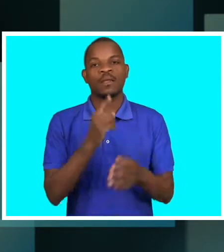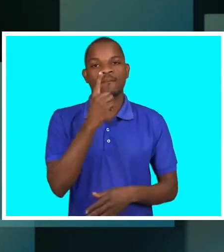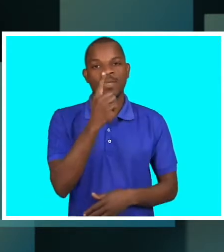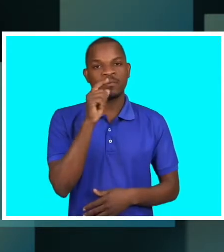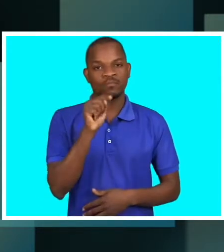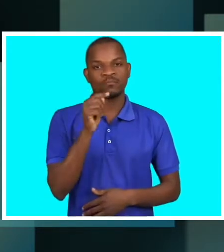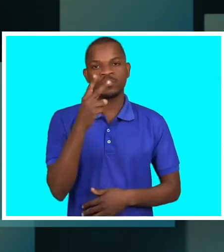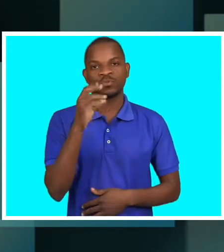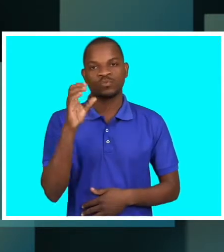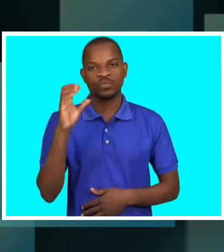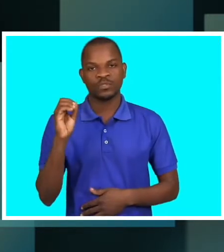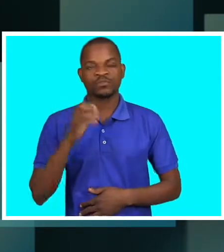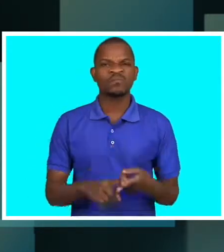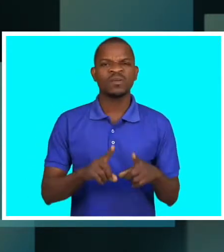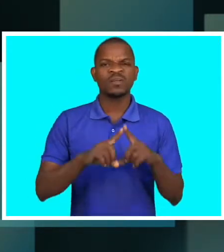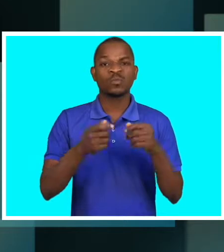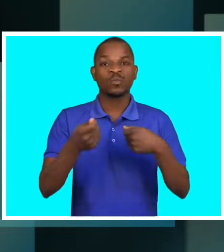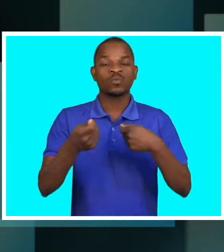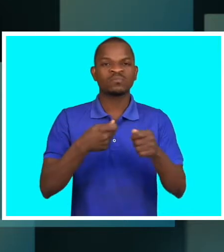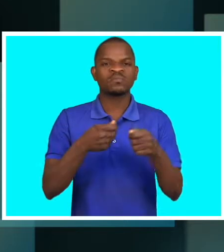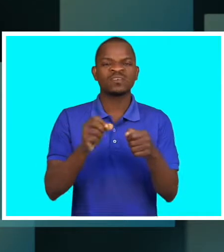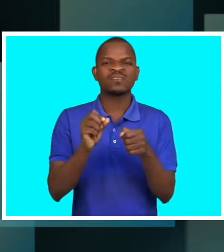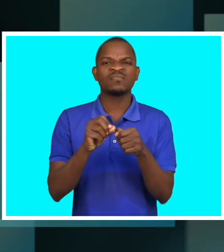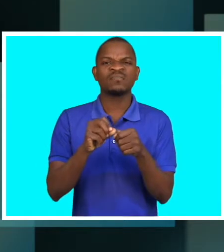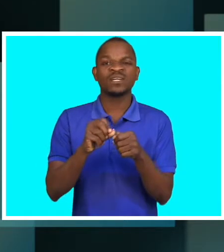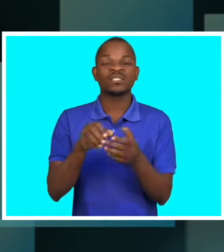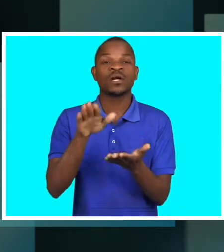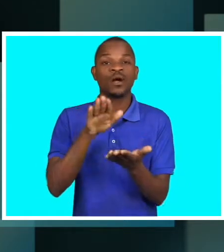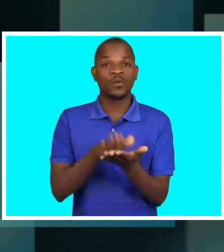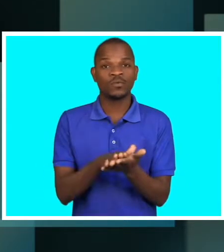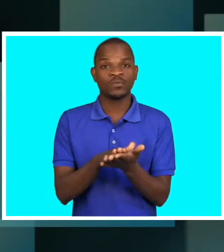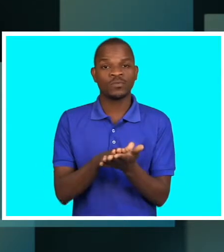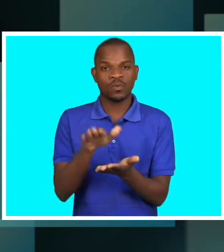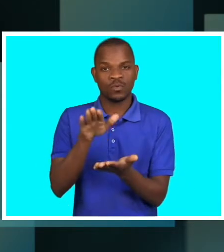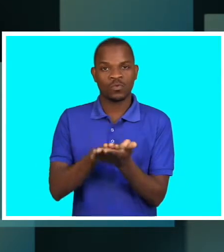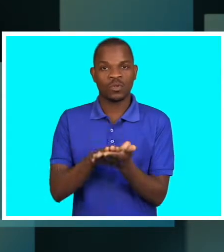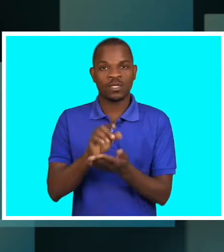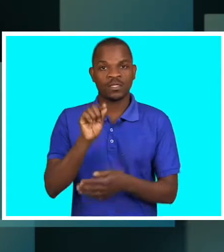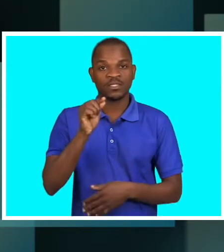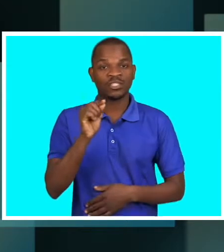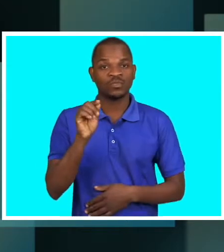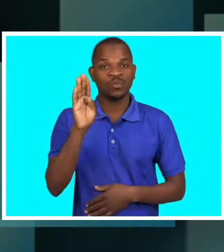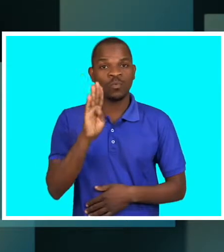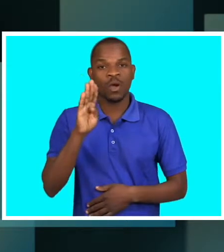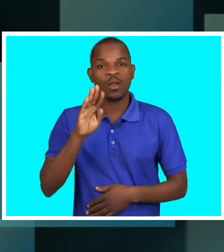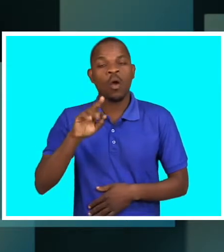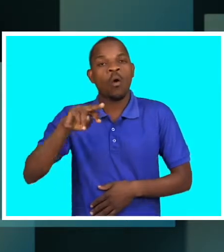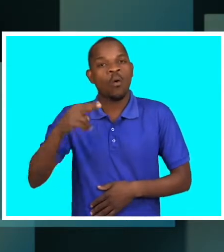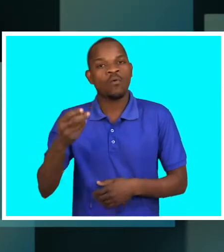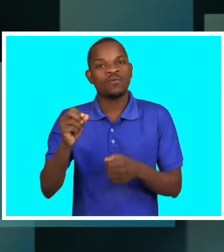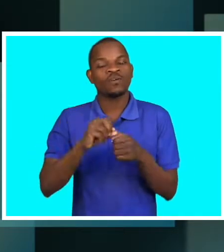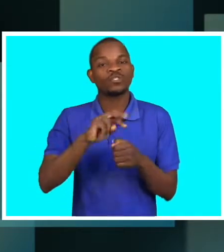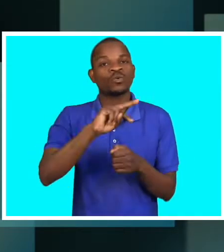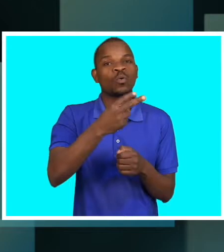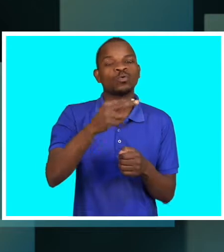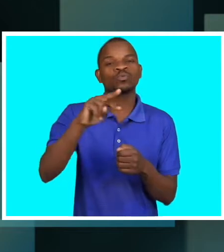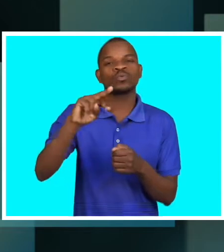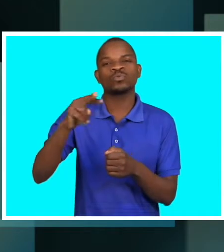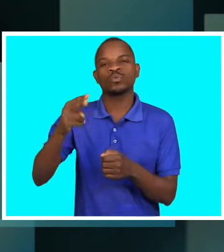grande nós fizemos por 1200 e a comercialização é feita aqui mesmo a nível do município ou tem tido